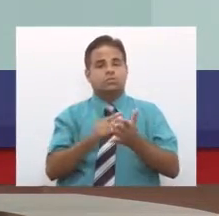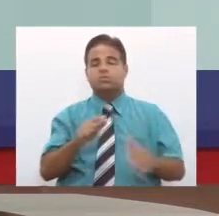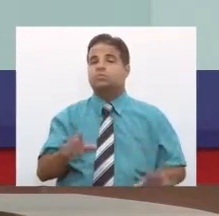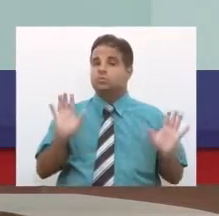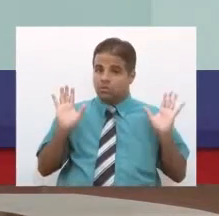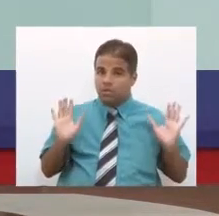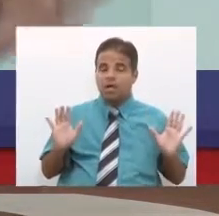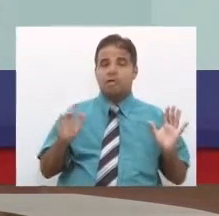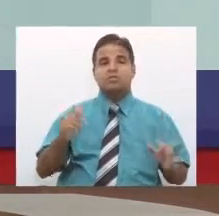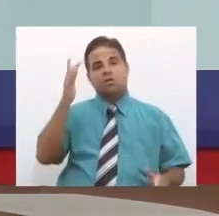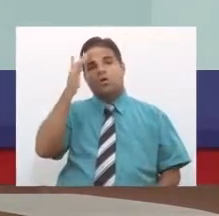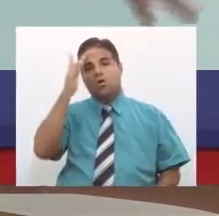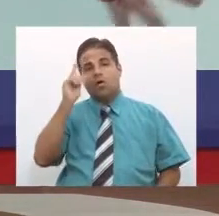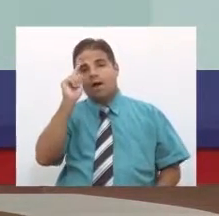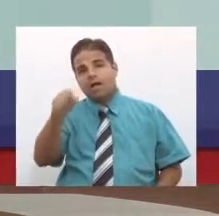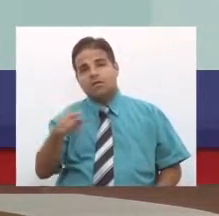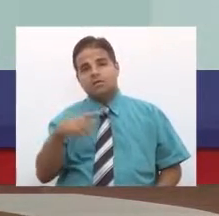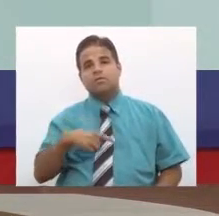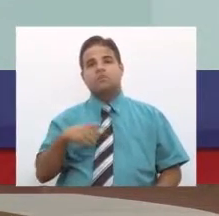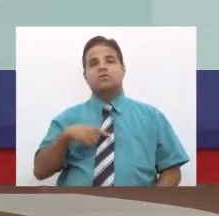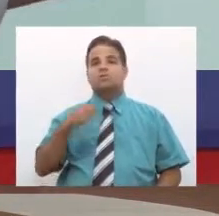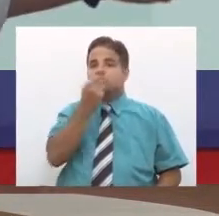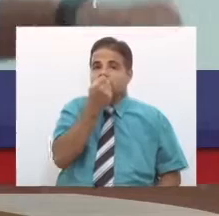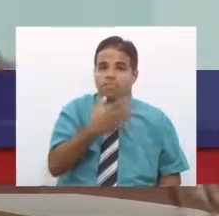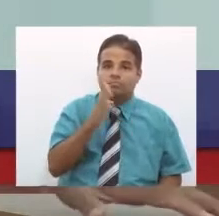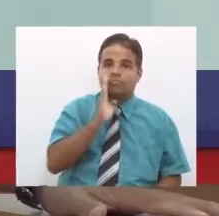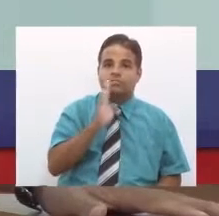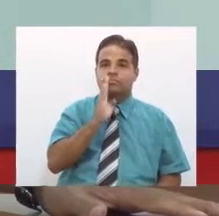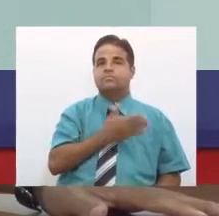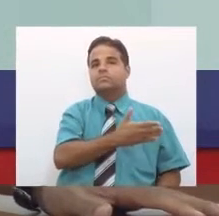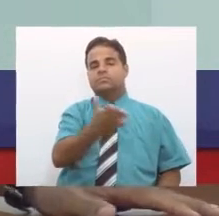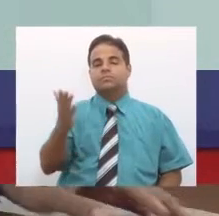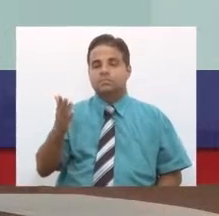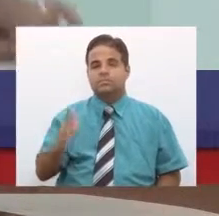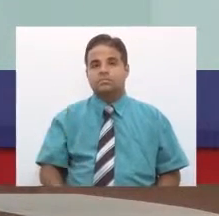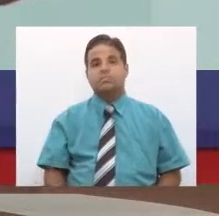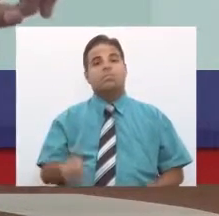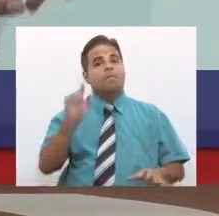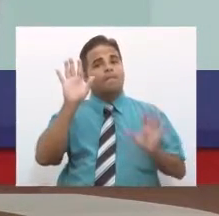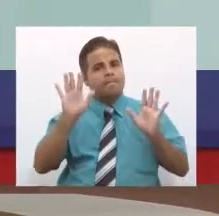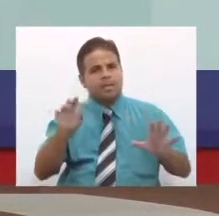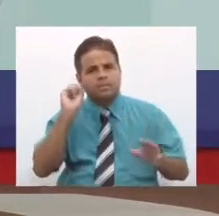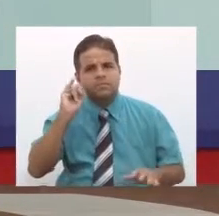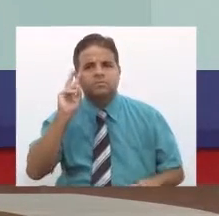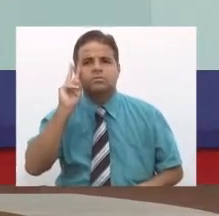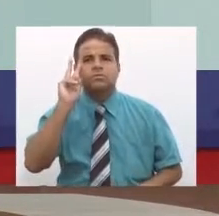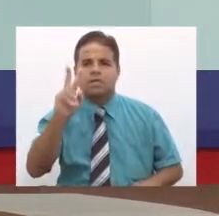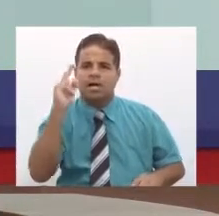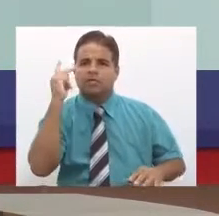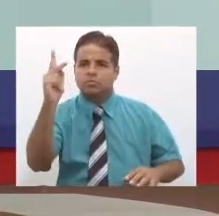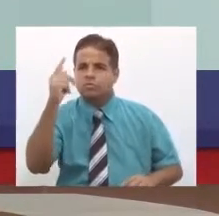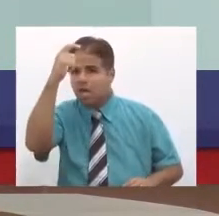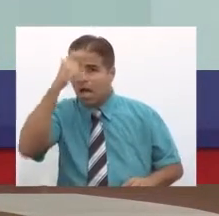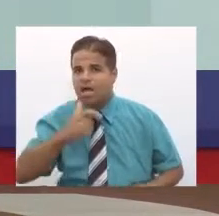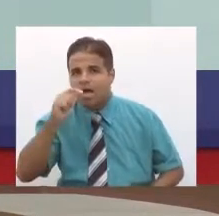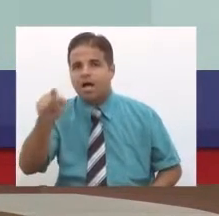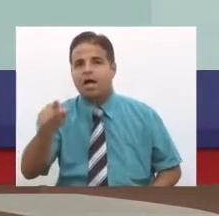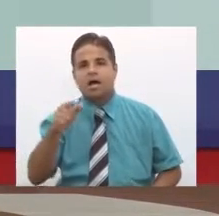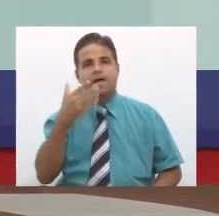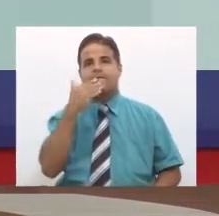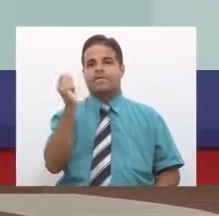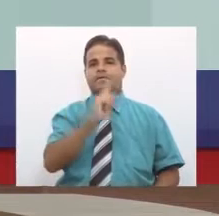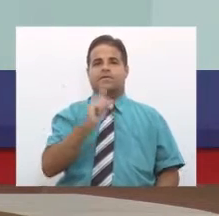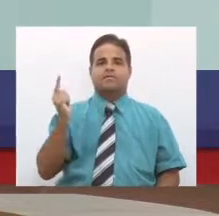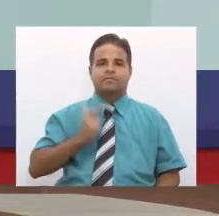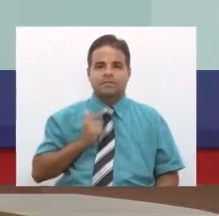passagem, eu acho que o senhor tem sido bonzinho com eles. Mas se o senhor olhar a sua cara, que não é